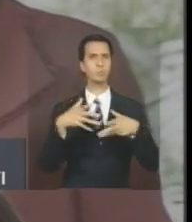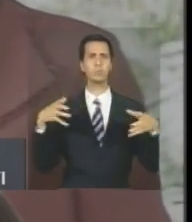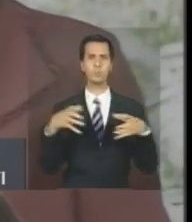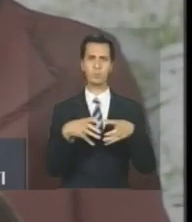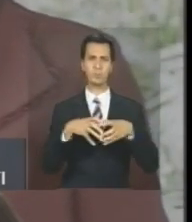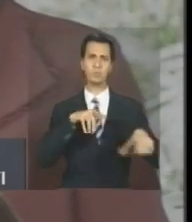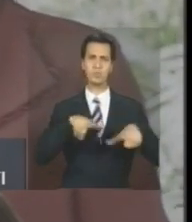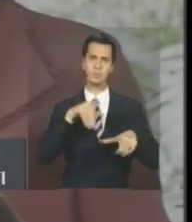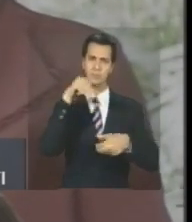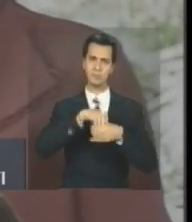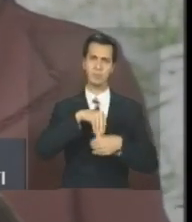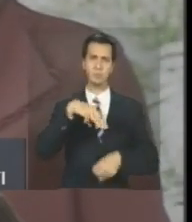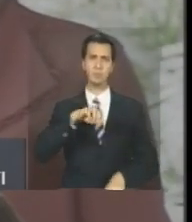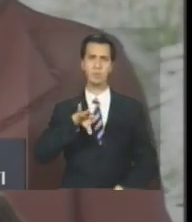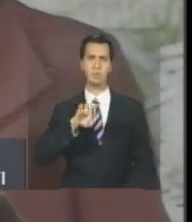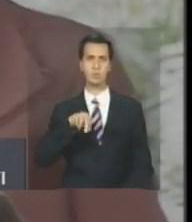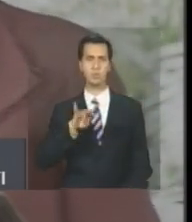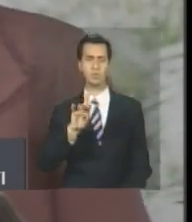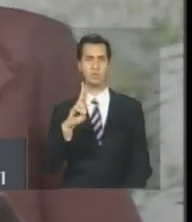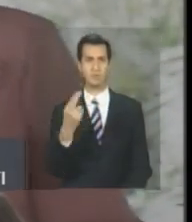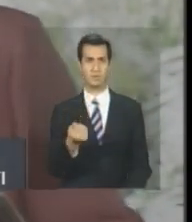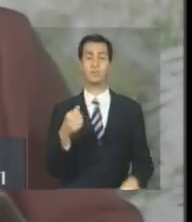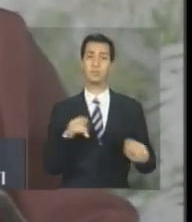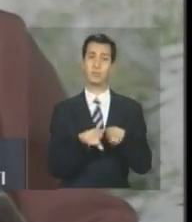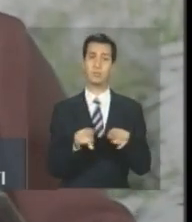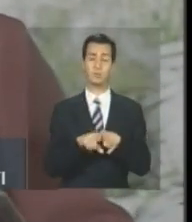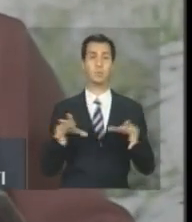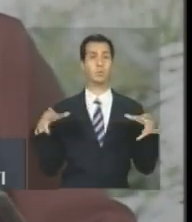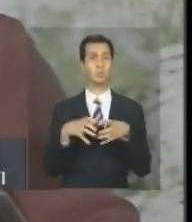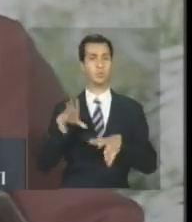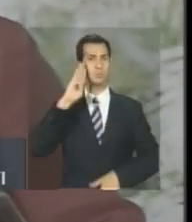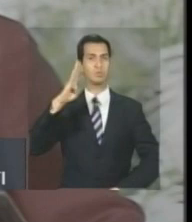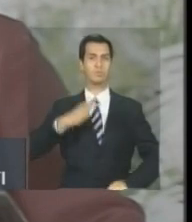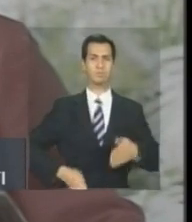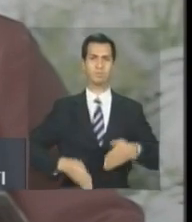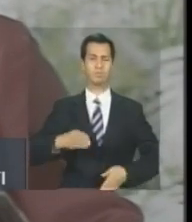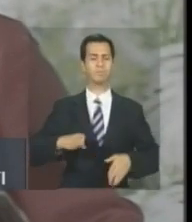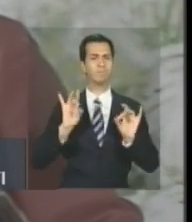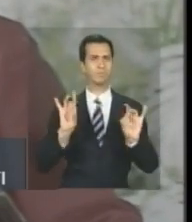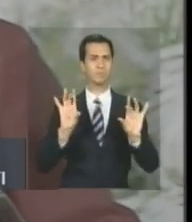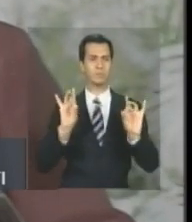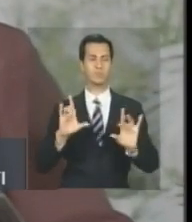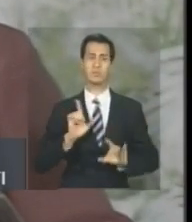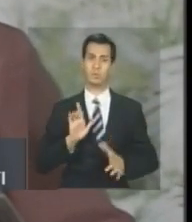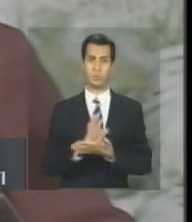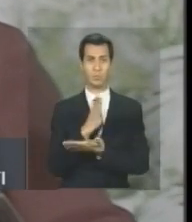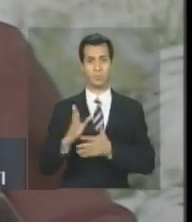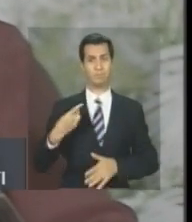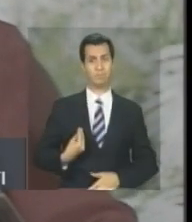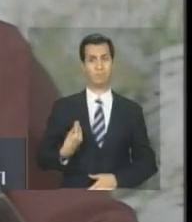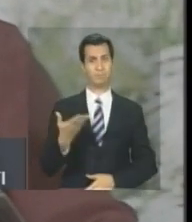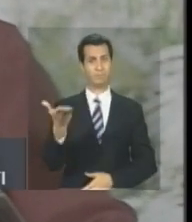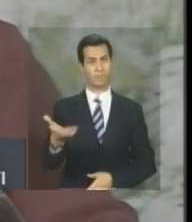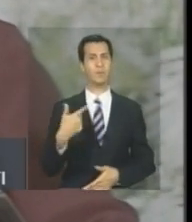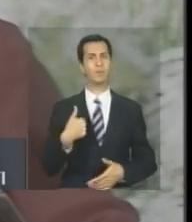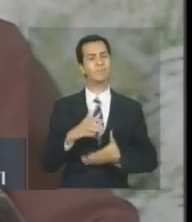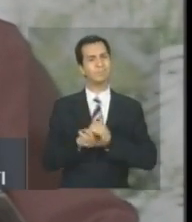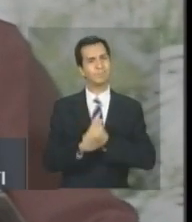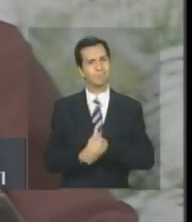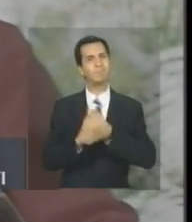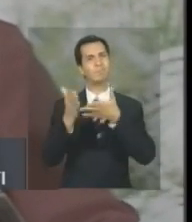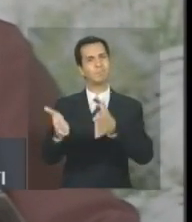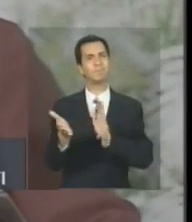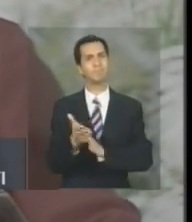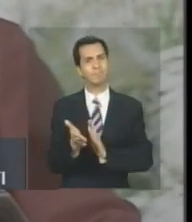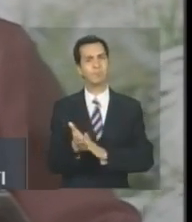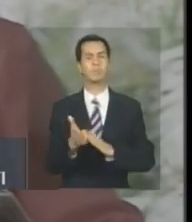MINUSTAH, em particular do Batalhão Brasileiro, em parte aqui presente, render minha homenagem aos